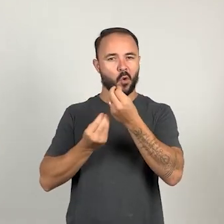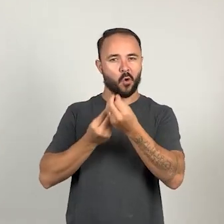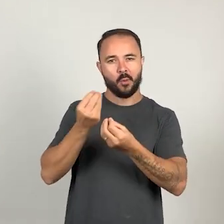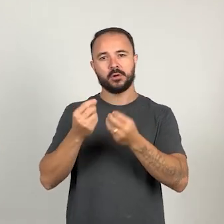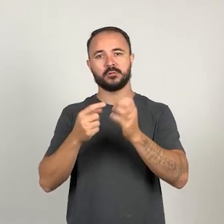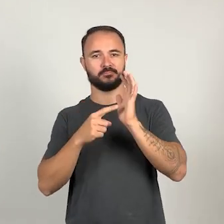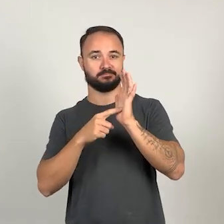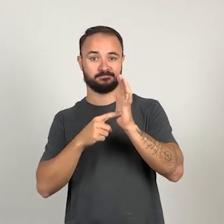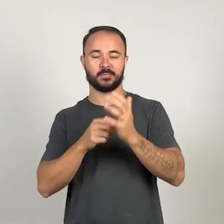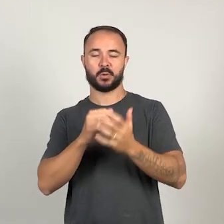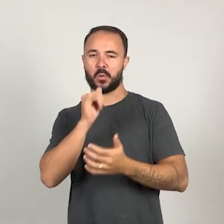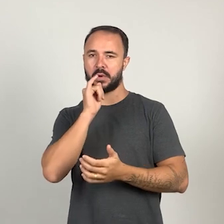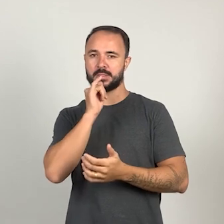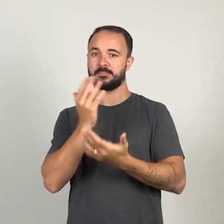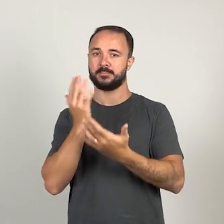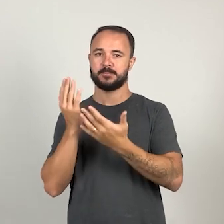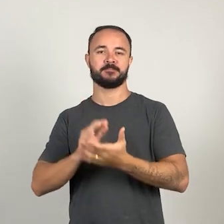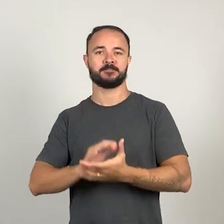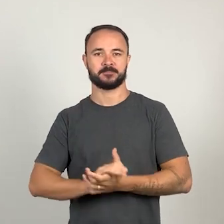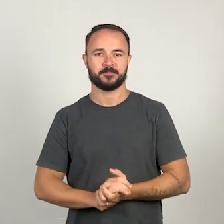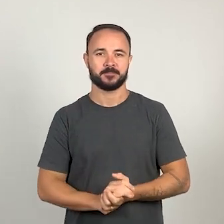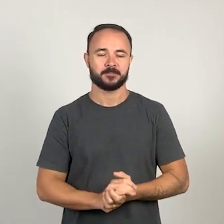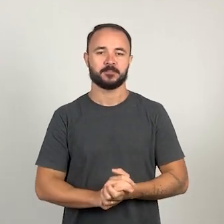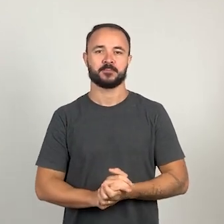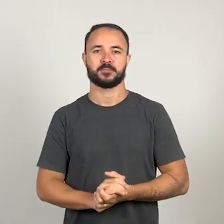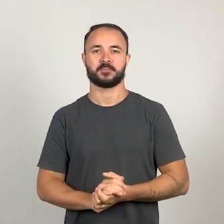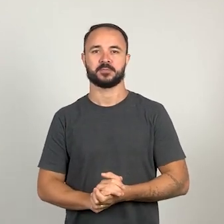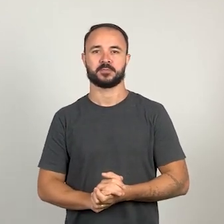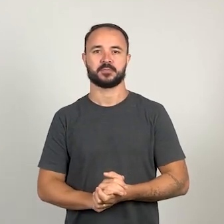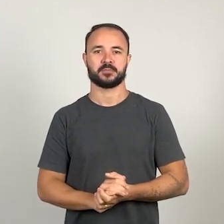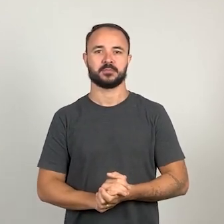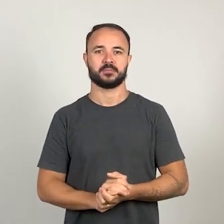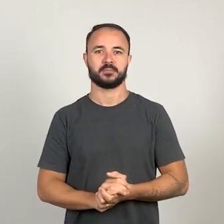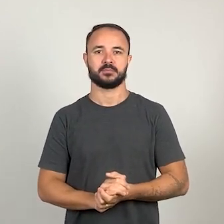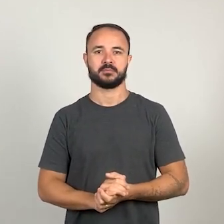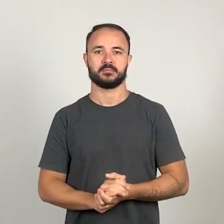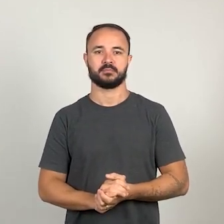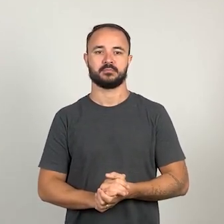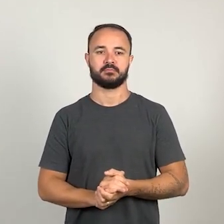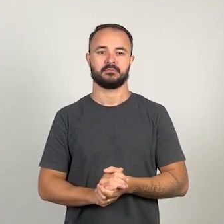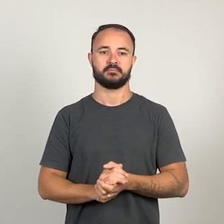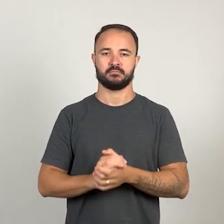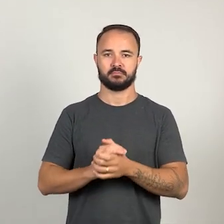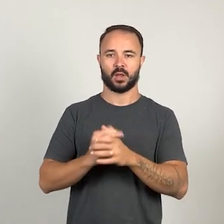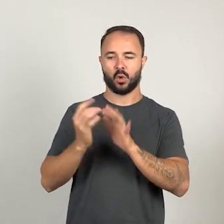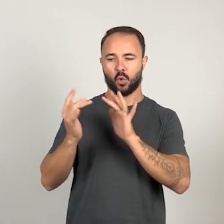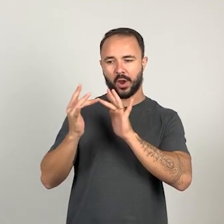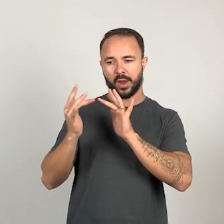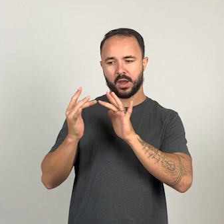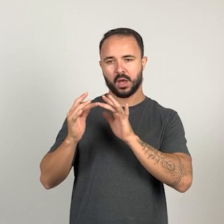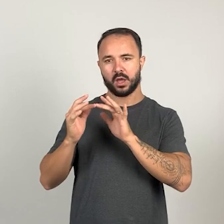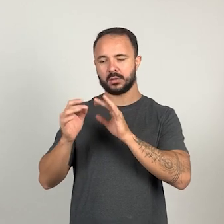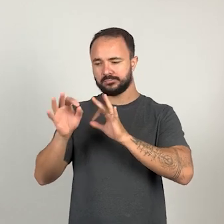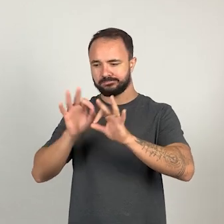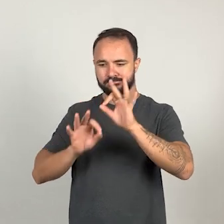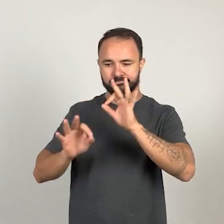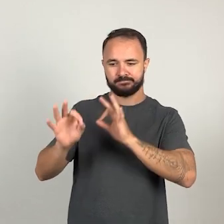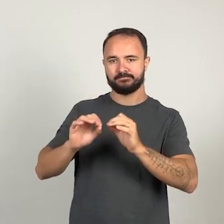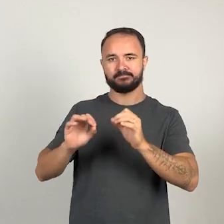Então, quando colocamos o eixo na parte central da engrenagem com 40 dentes, vamos